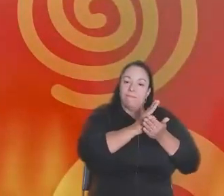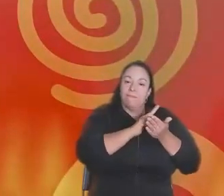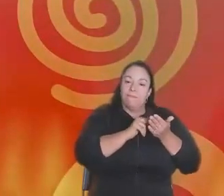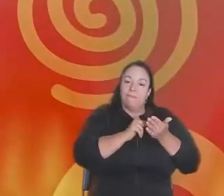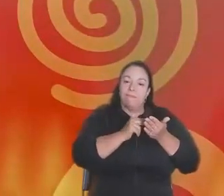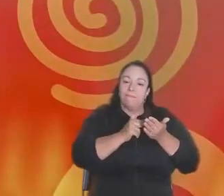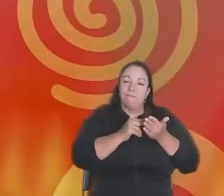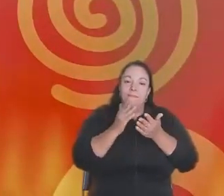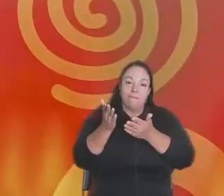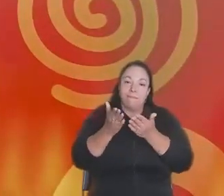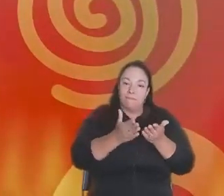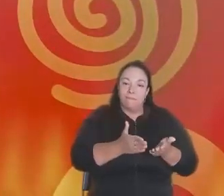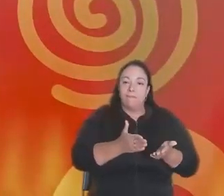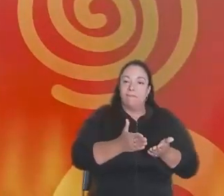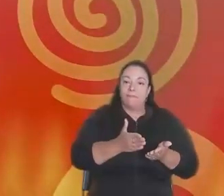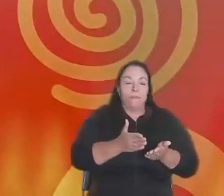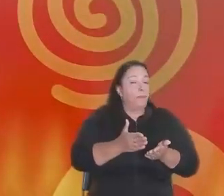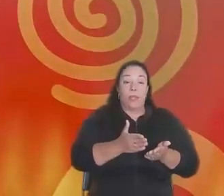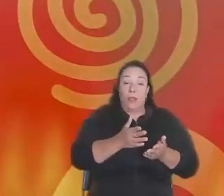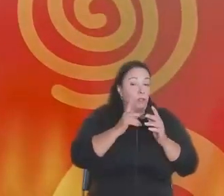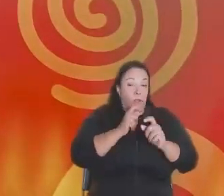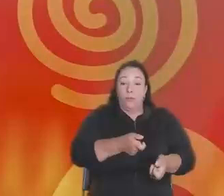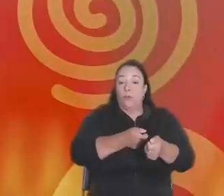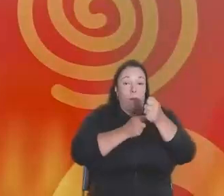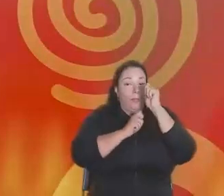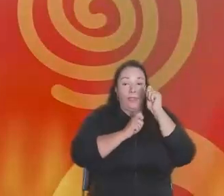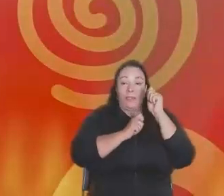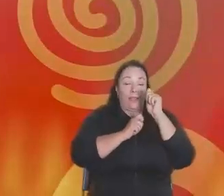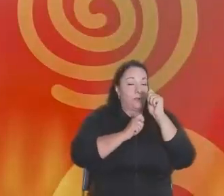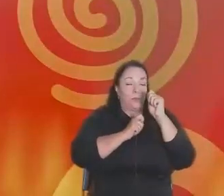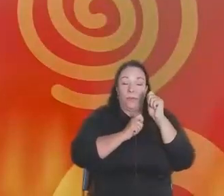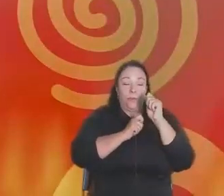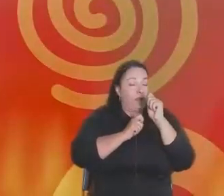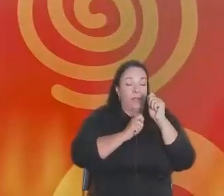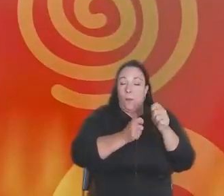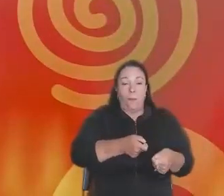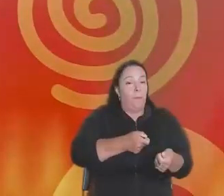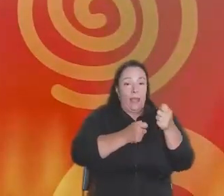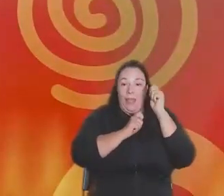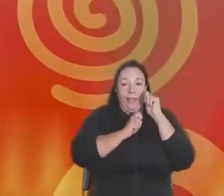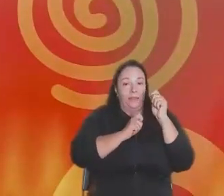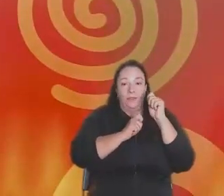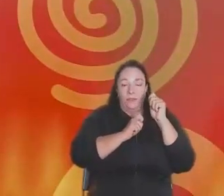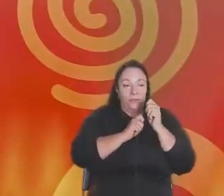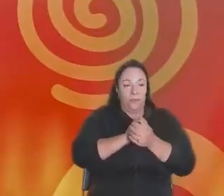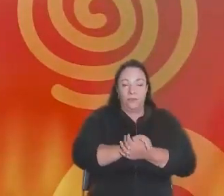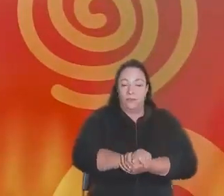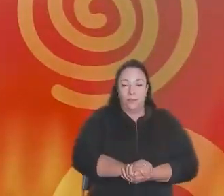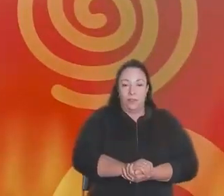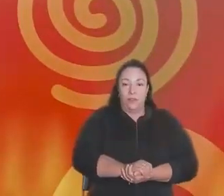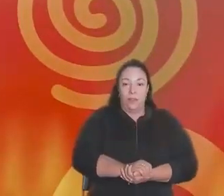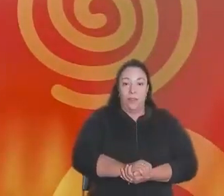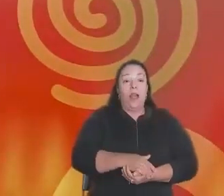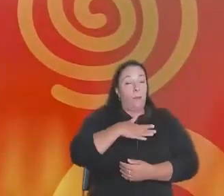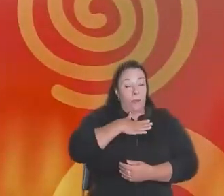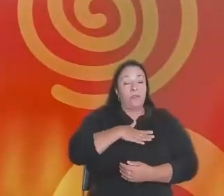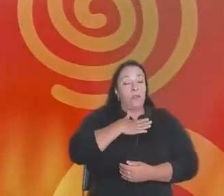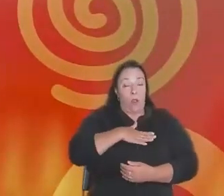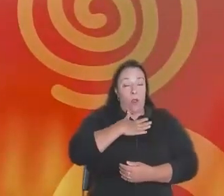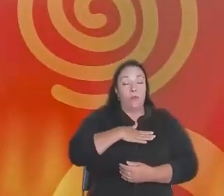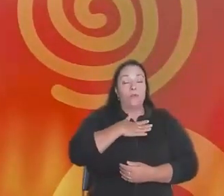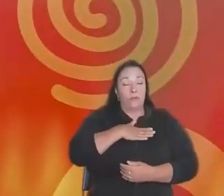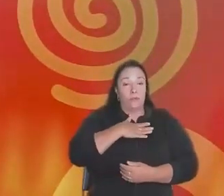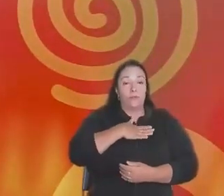trouxe à tona, sabe? Eu não sou pescador hoje em dia, né? Não pesco com tanta frequência, mas gosto. É